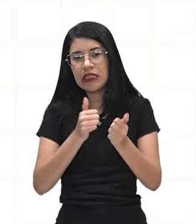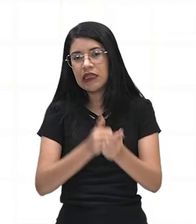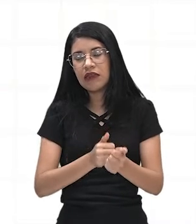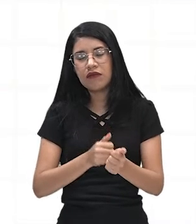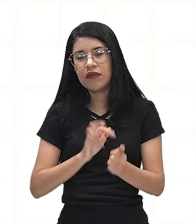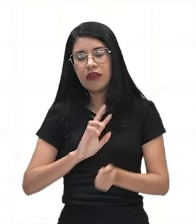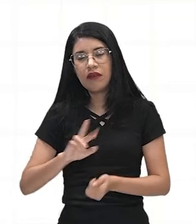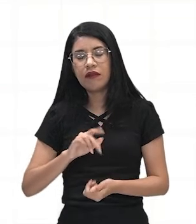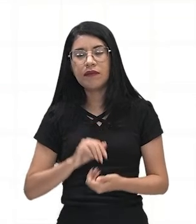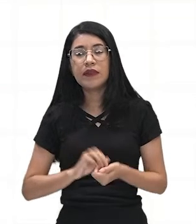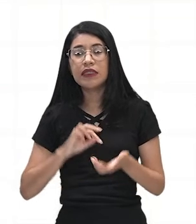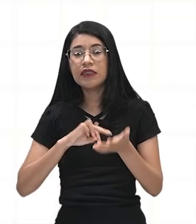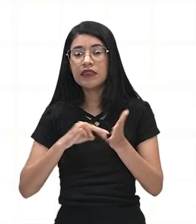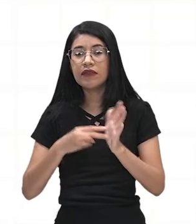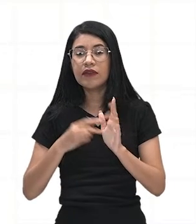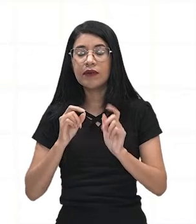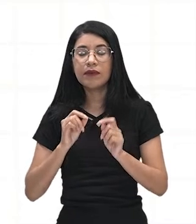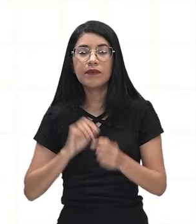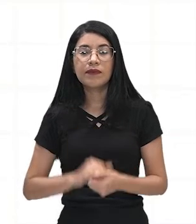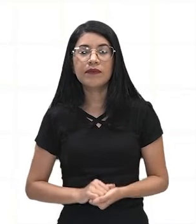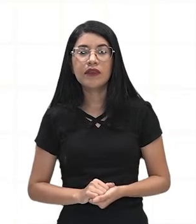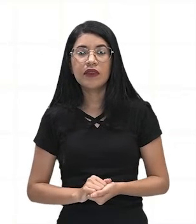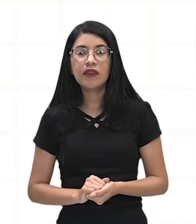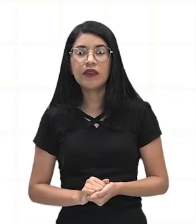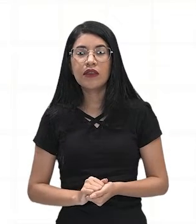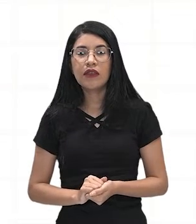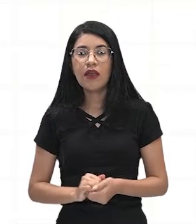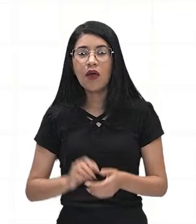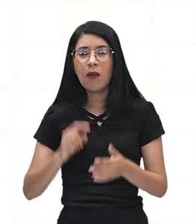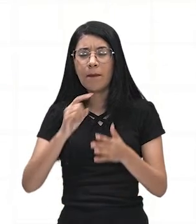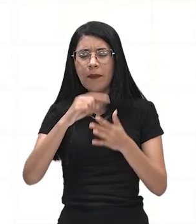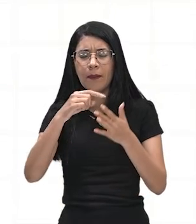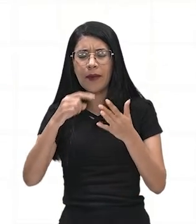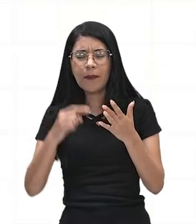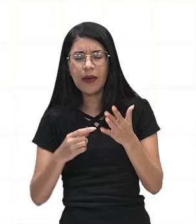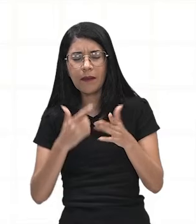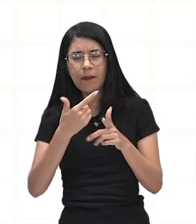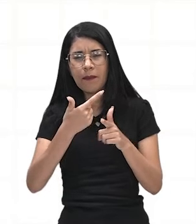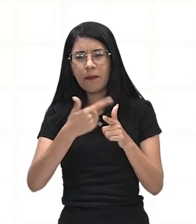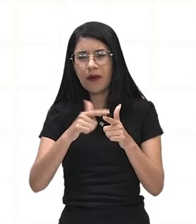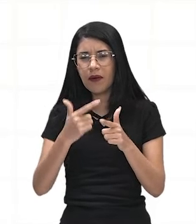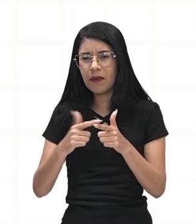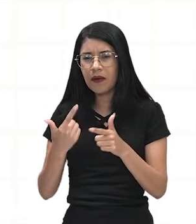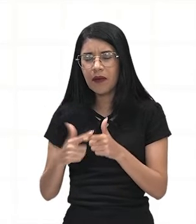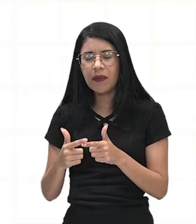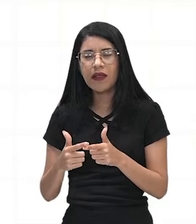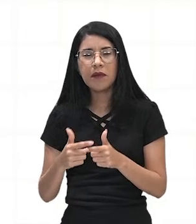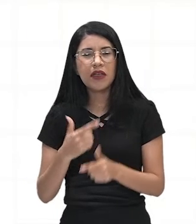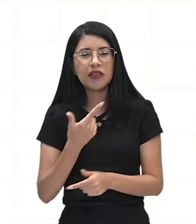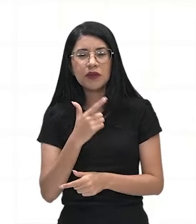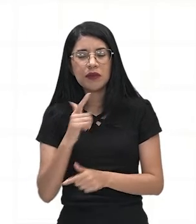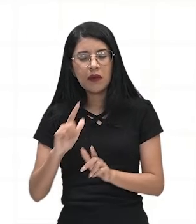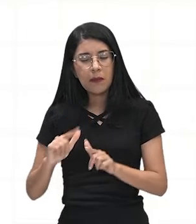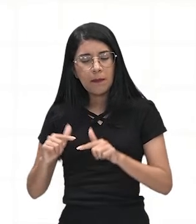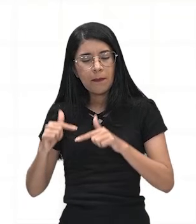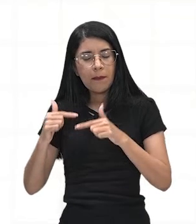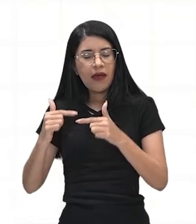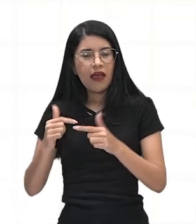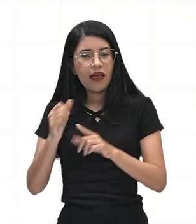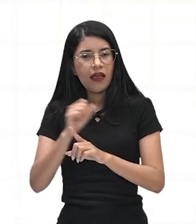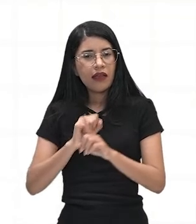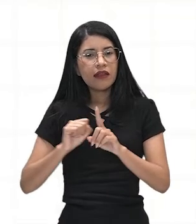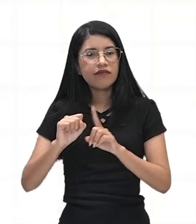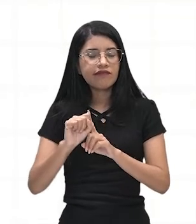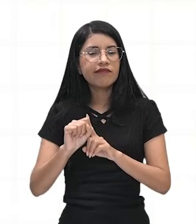o quê, turminha? Que mesmo com todos os problemas que elas tinham ali de não terem uma vida ativa dentro da